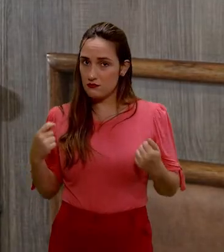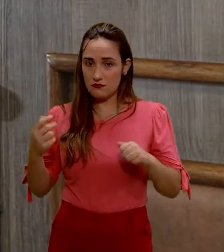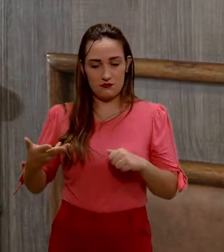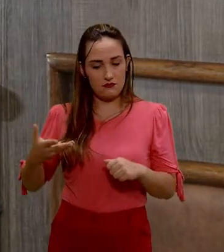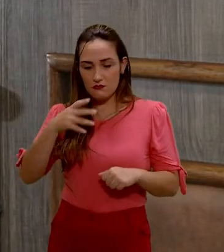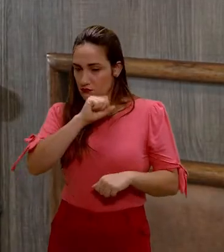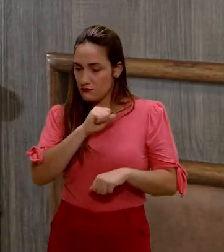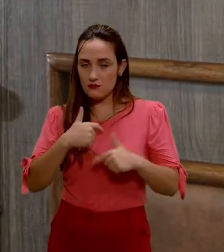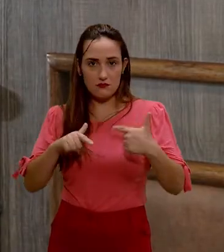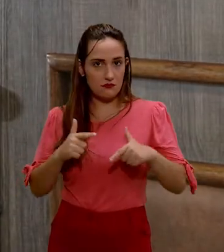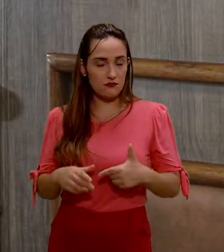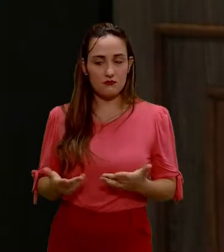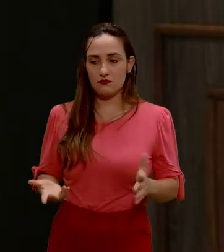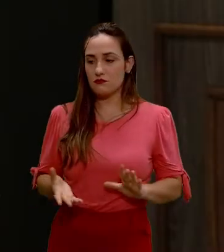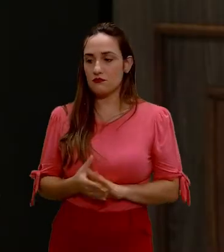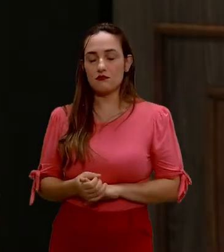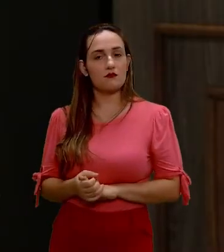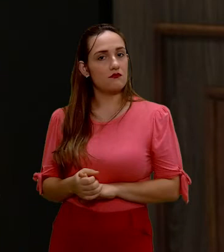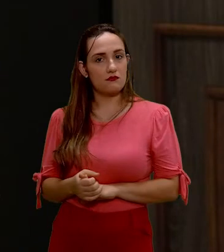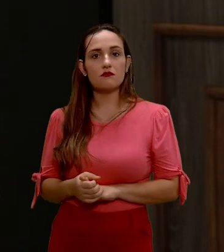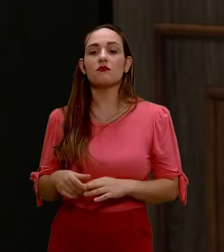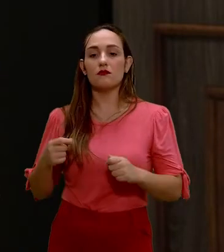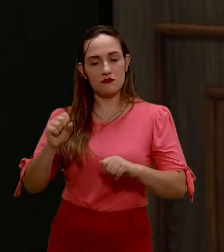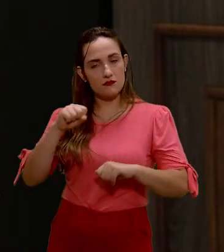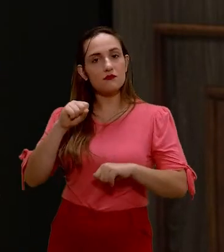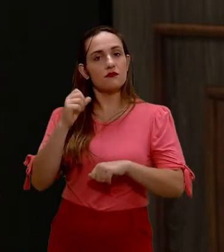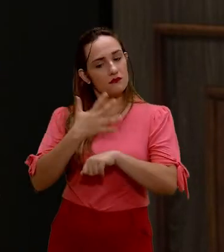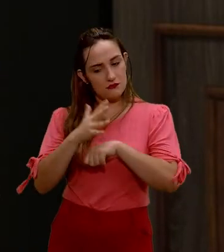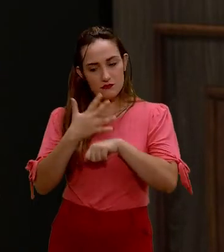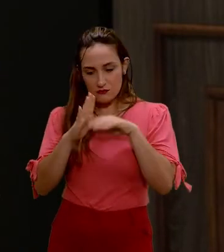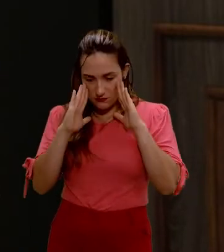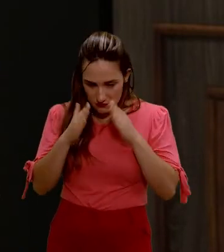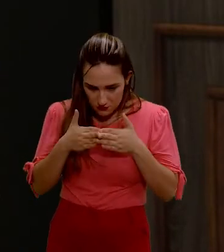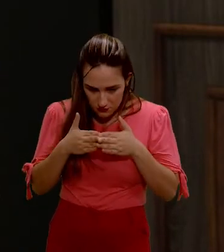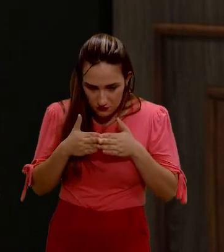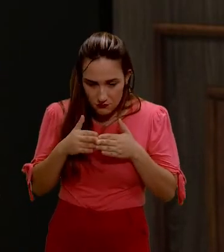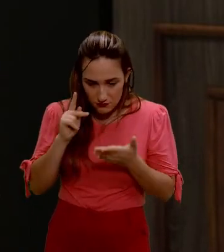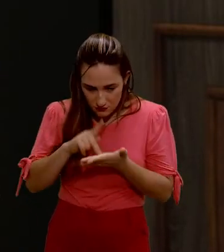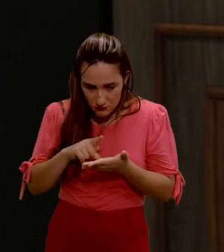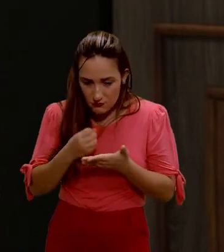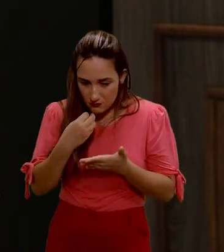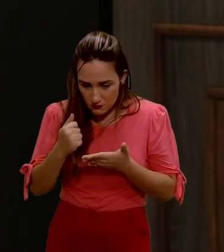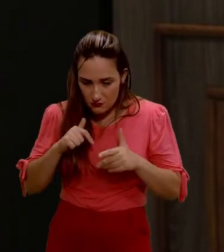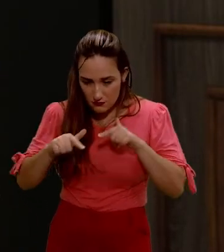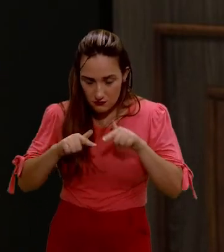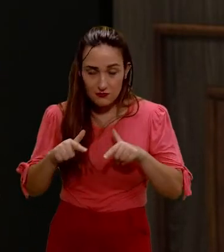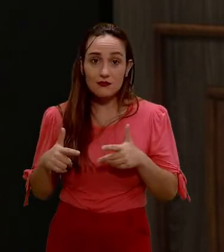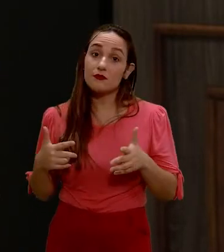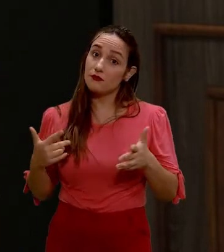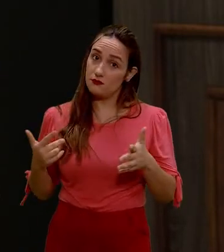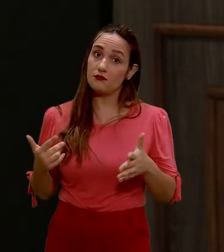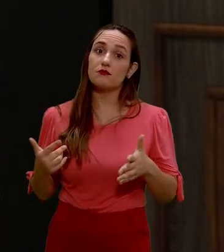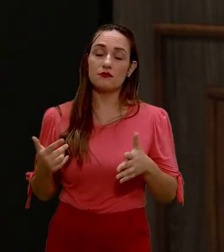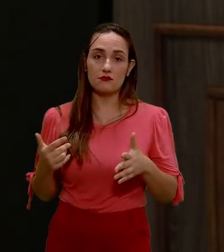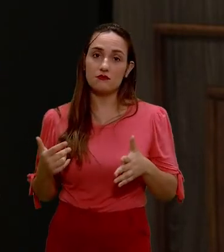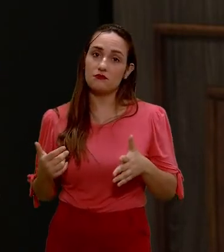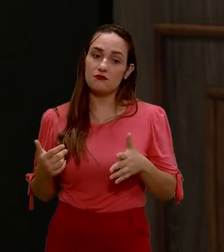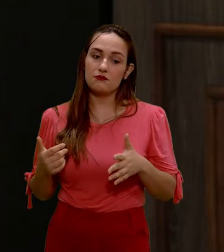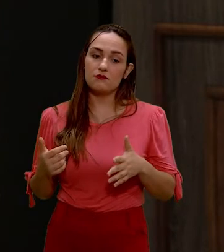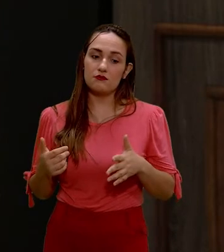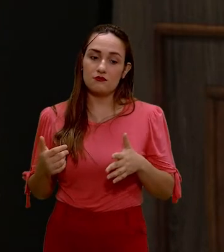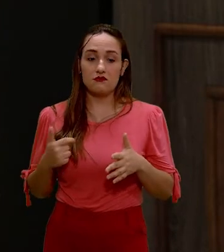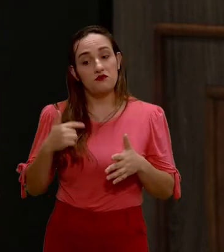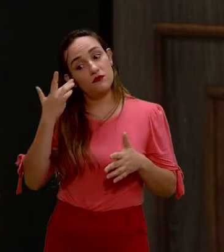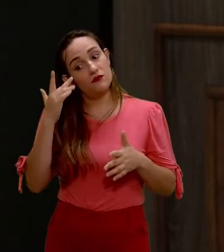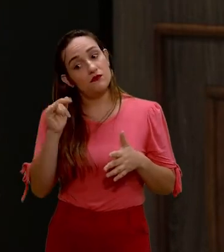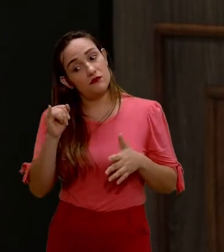você você tem que sentar. É treinada a concentração para que você trabalhe efetivamente. Não